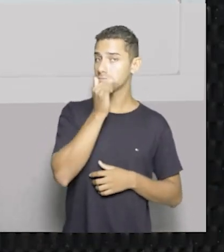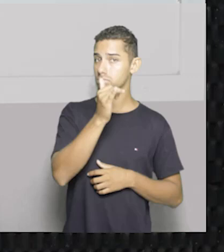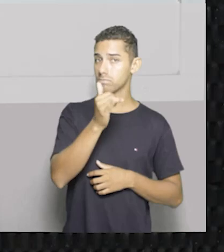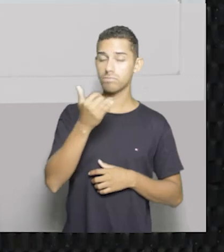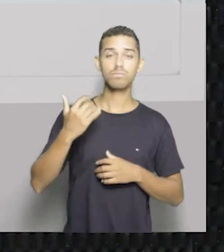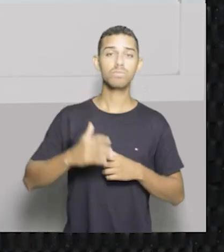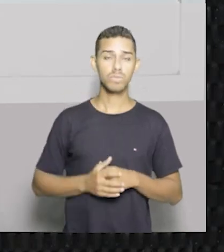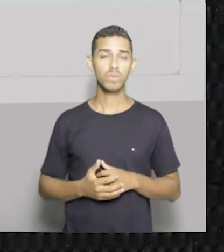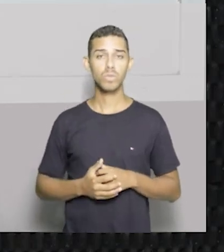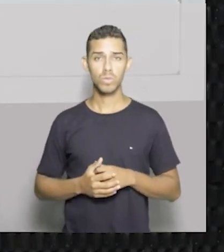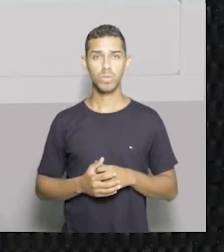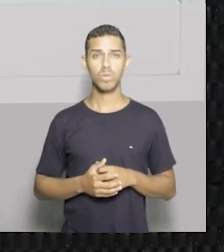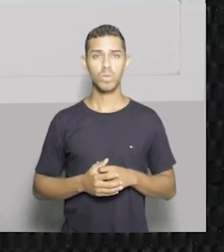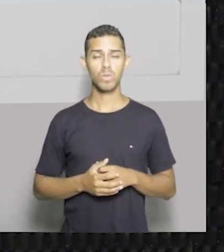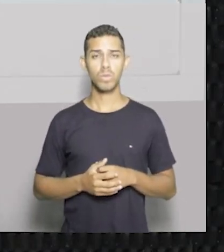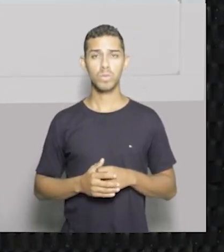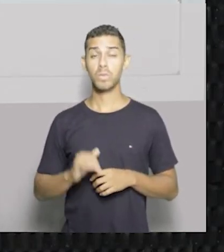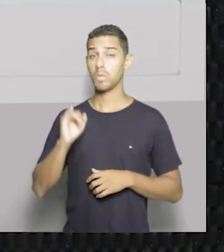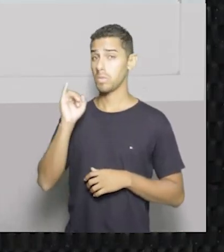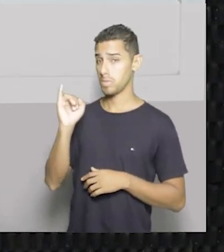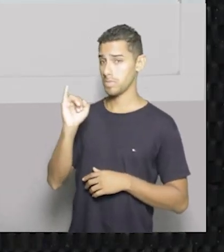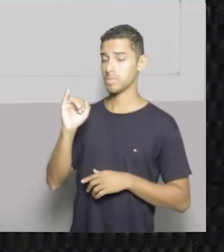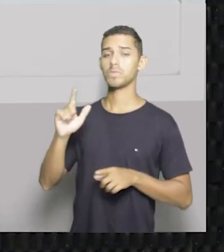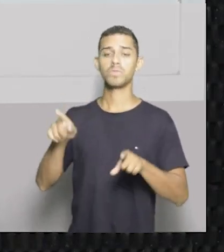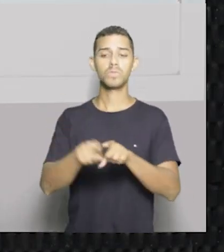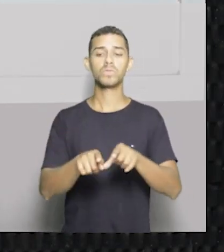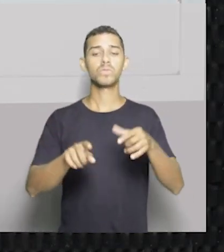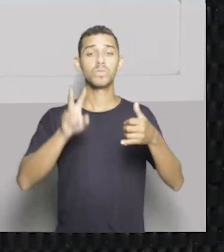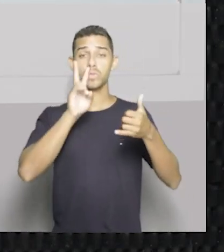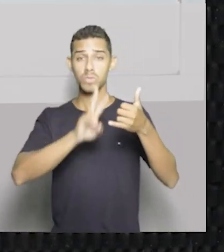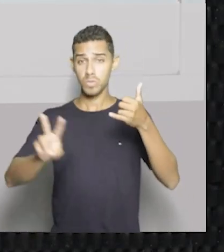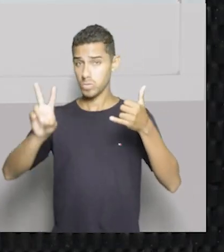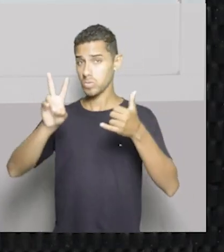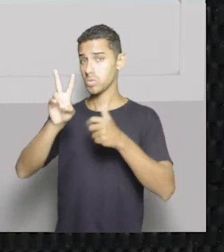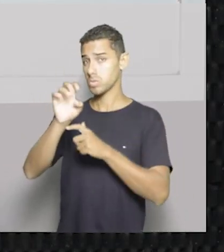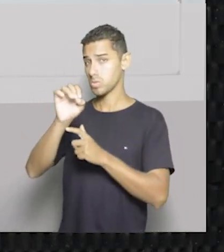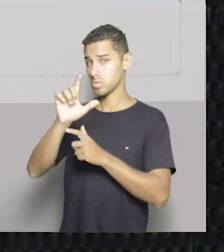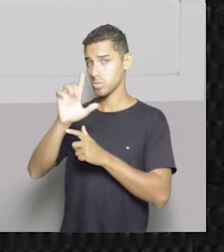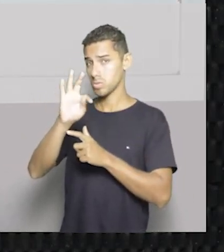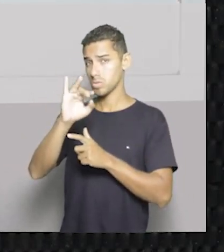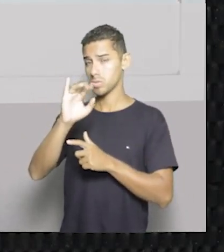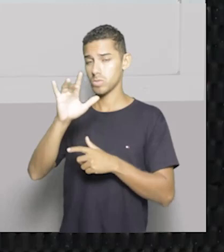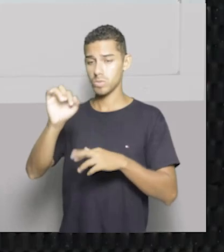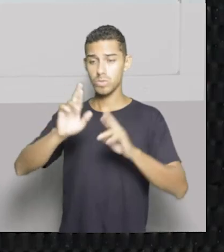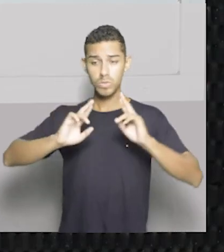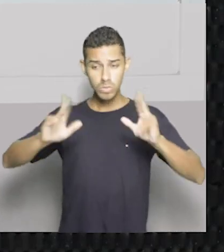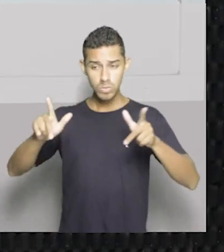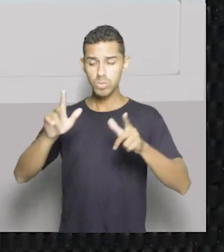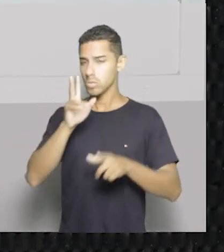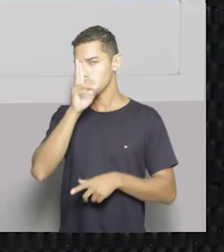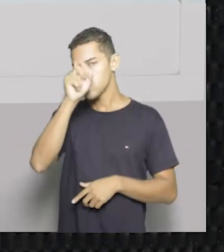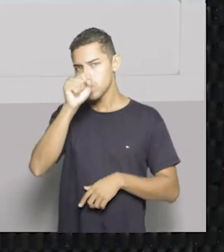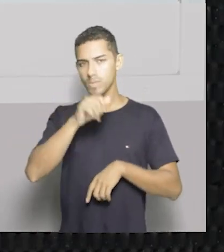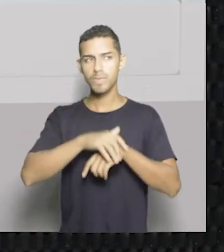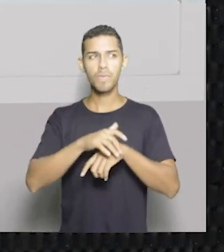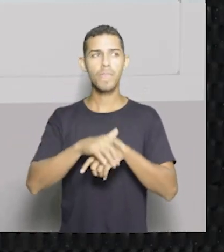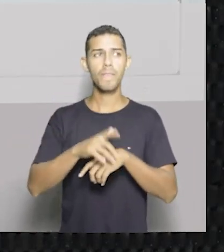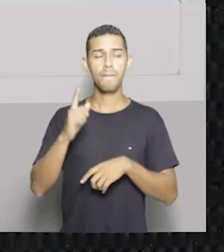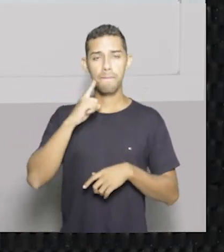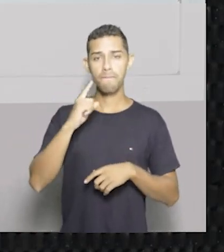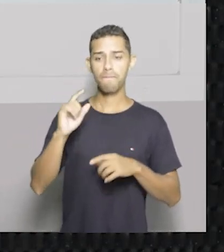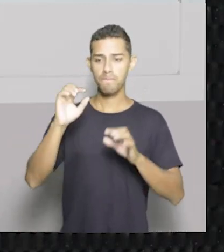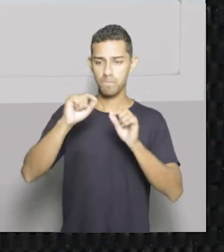ele, o voltímetro vai medir a diferença de potencial